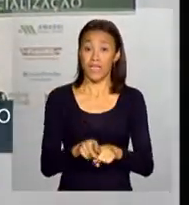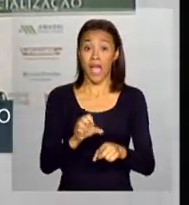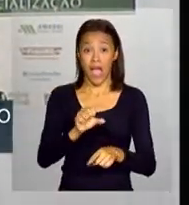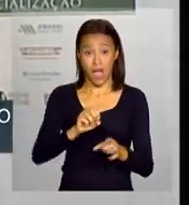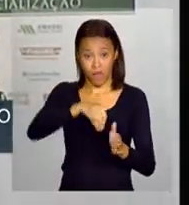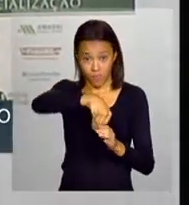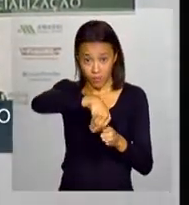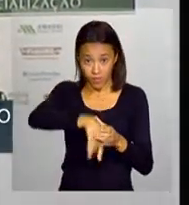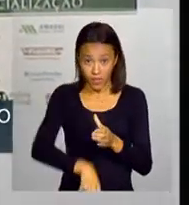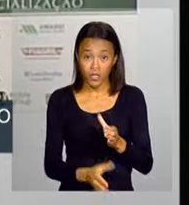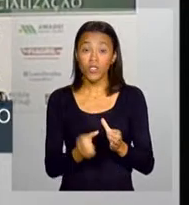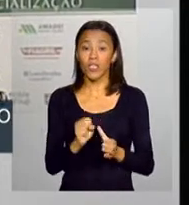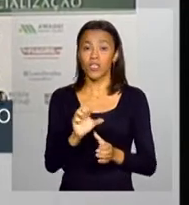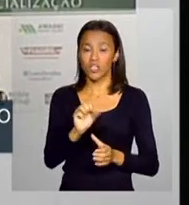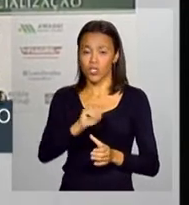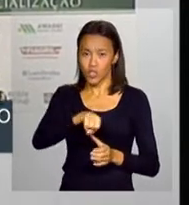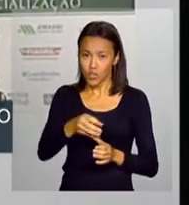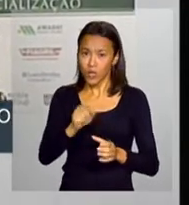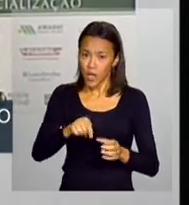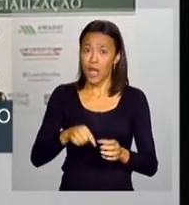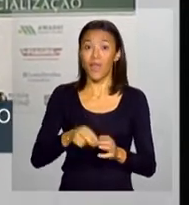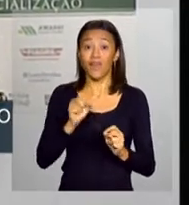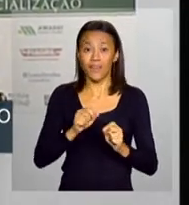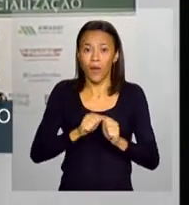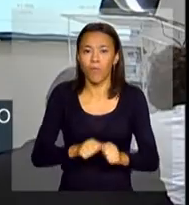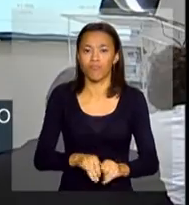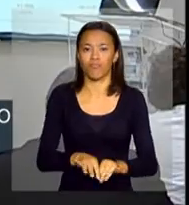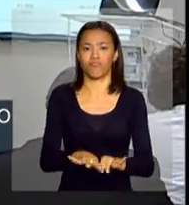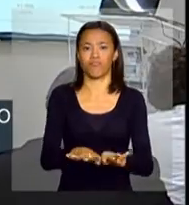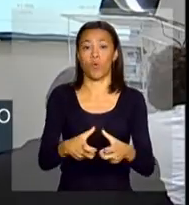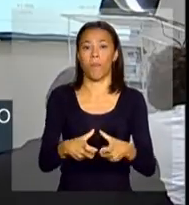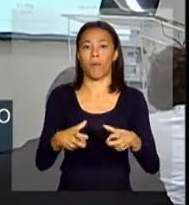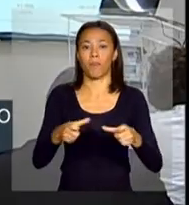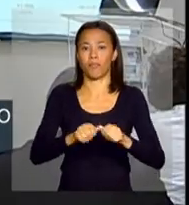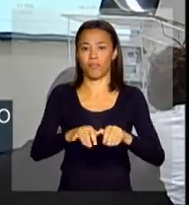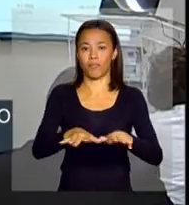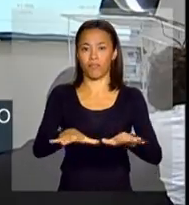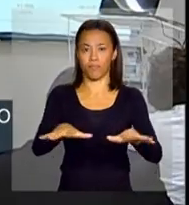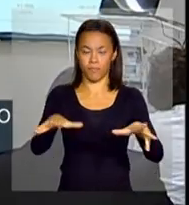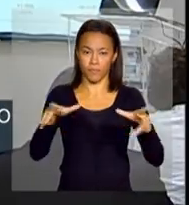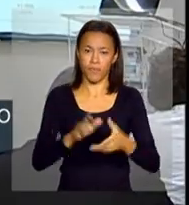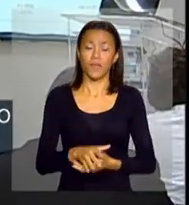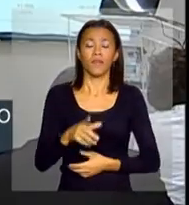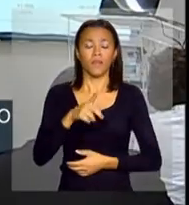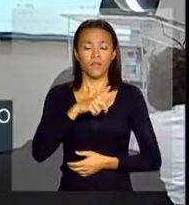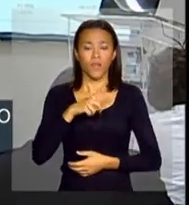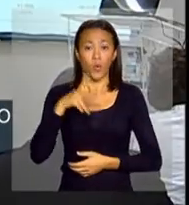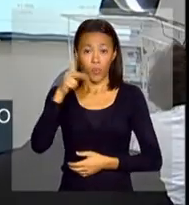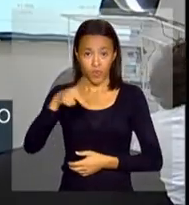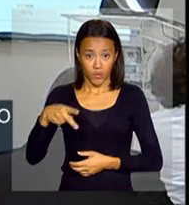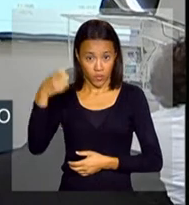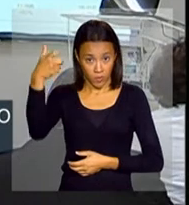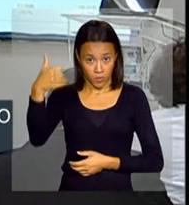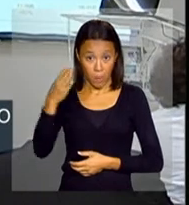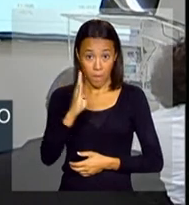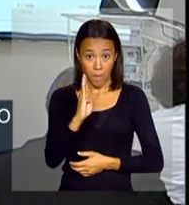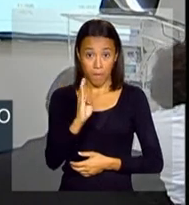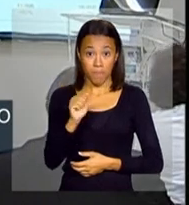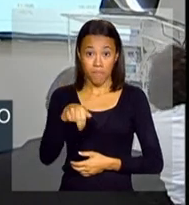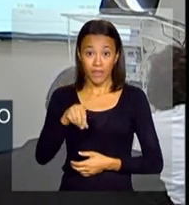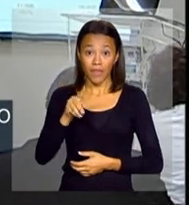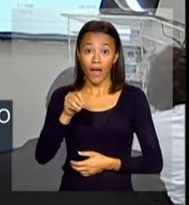aqui é uma síntese, basicamente, do que eu estou querendo dizer. Em termos do número de casos, o professor Bernardo já